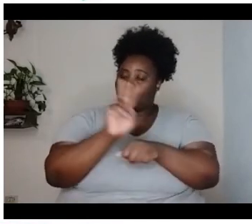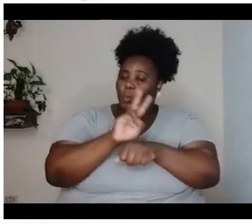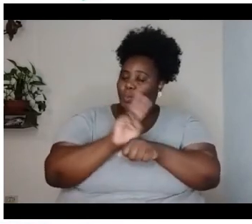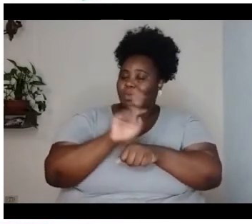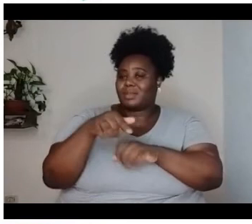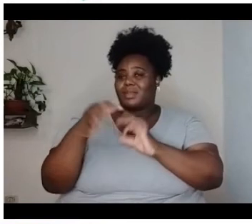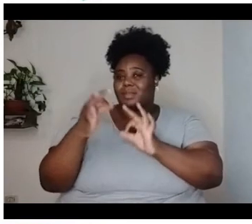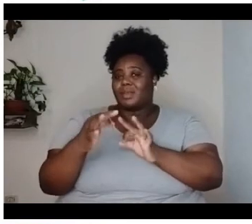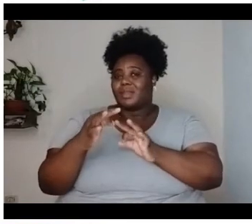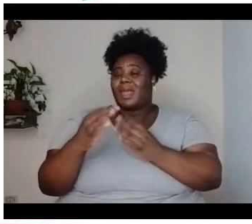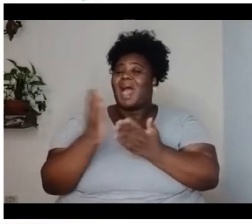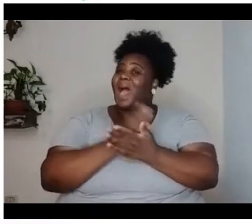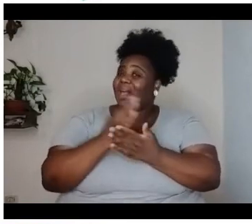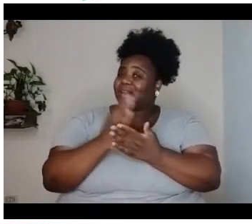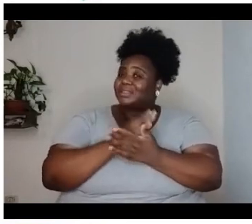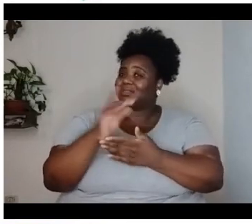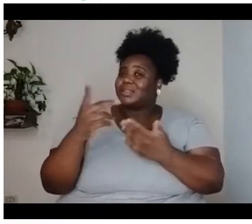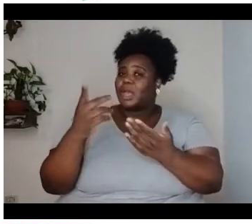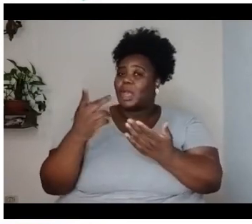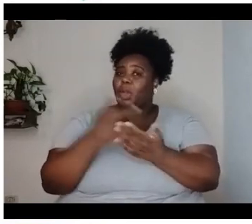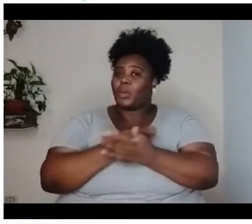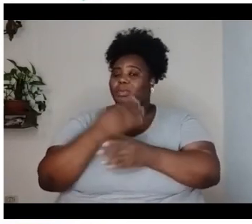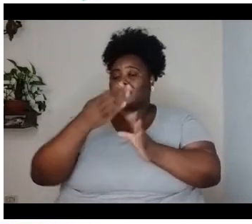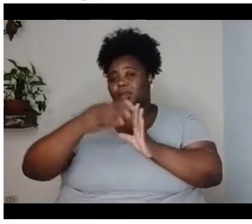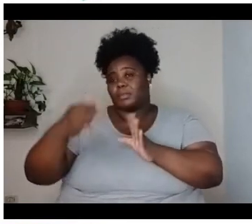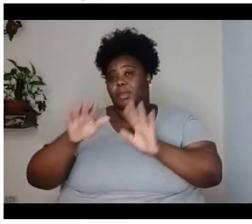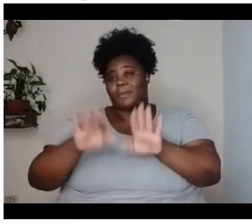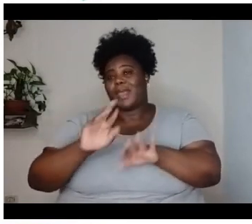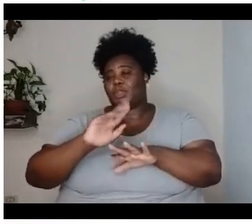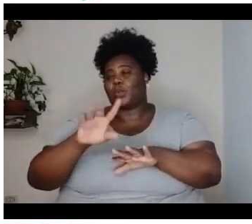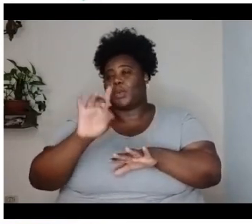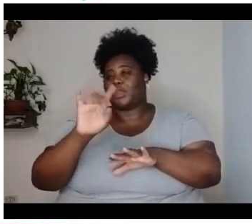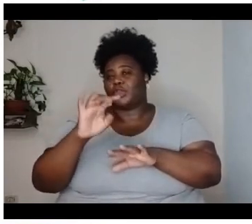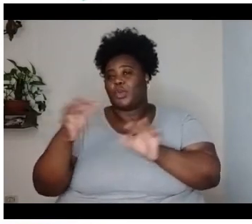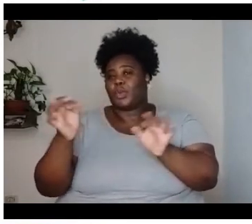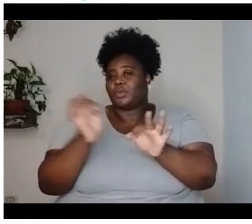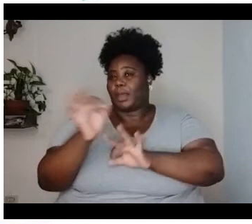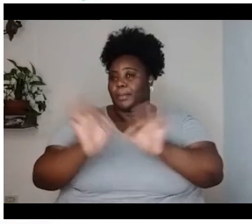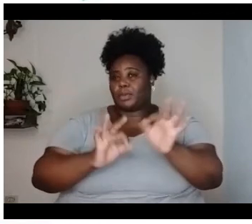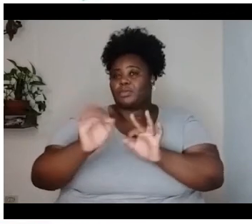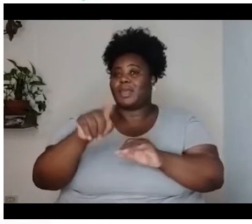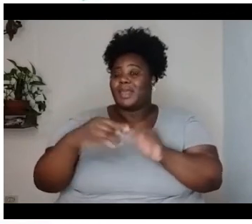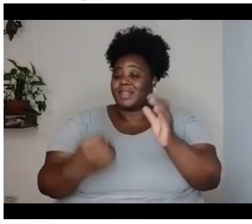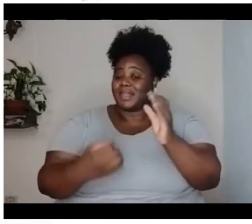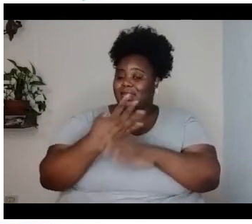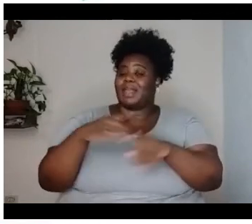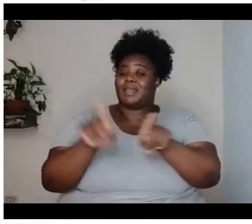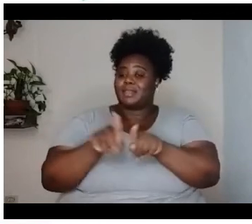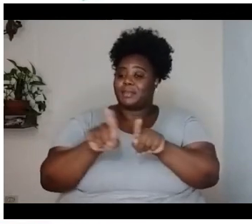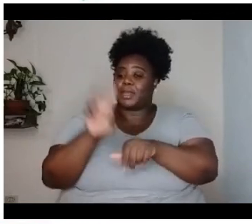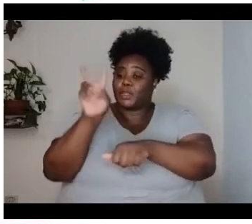muitas vezes caem na categoria da produção, mas não é só da produção, é da produção, da criação e do cuidado com o outro,